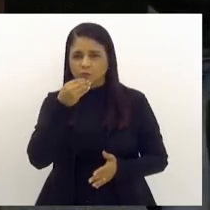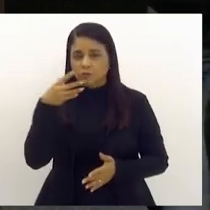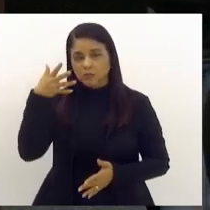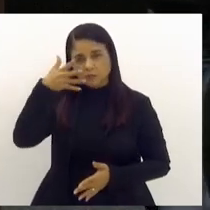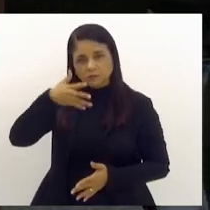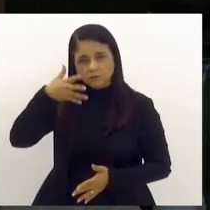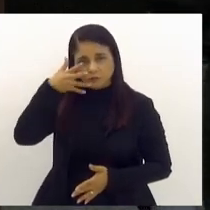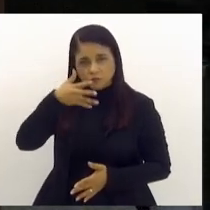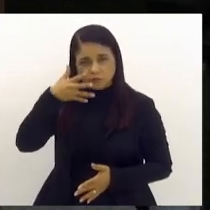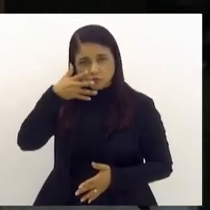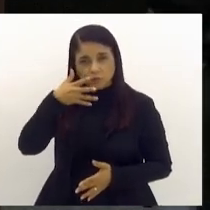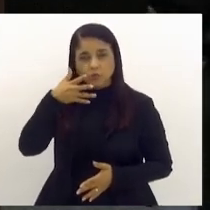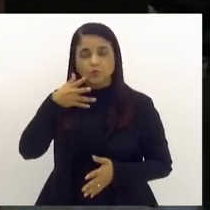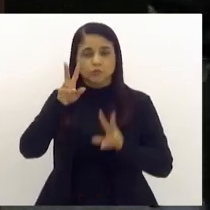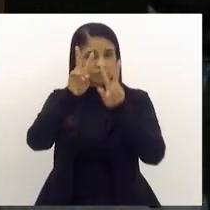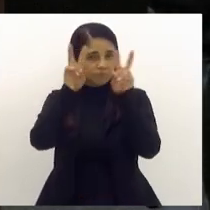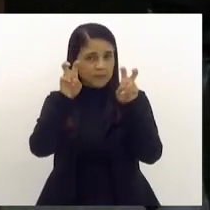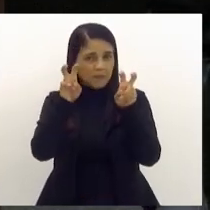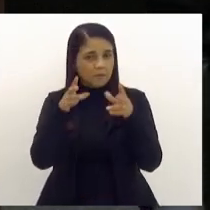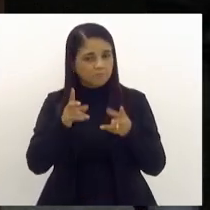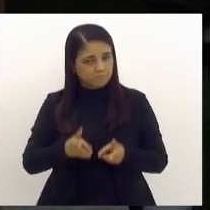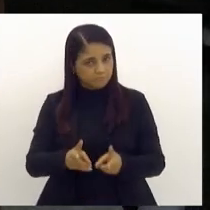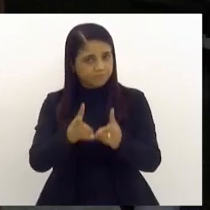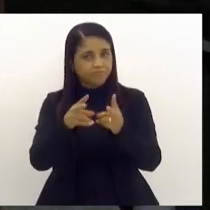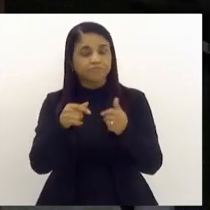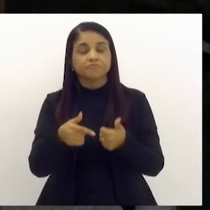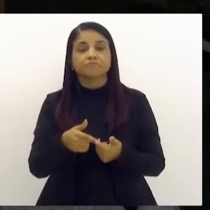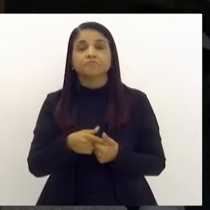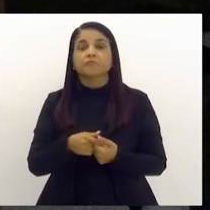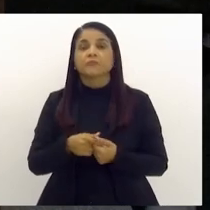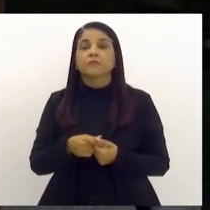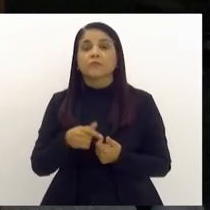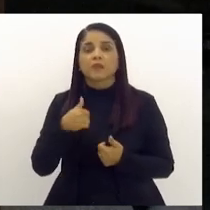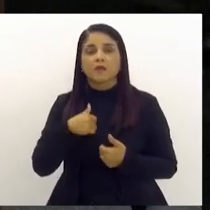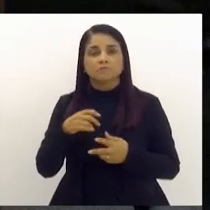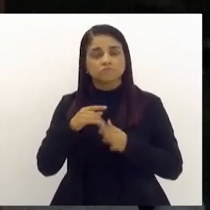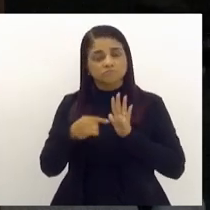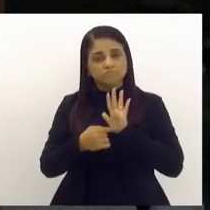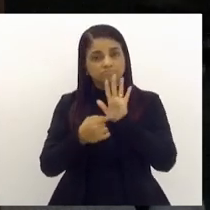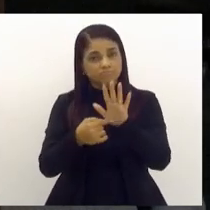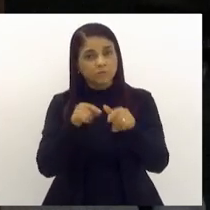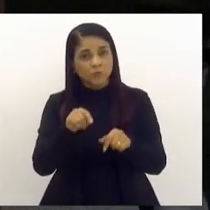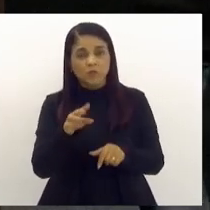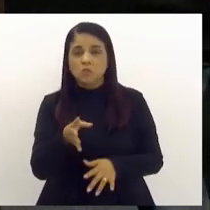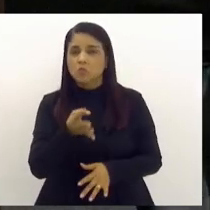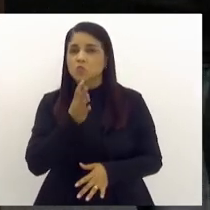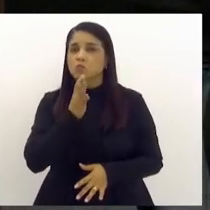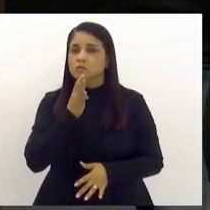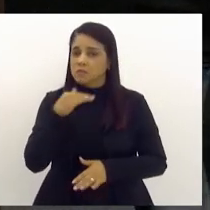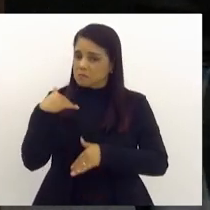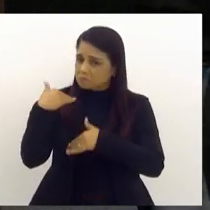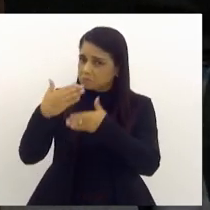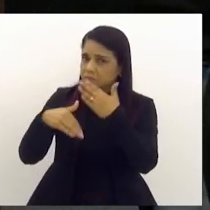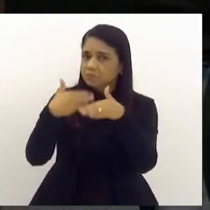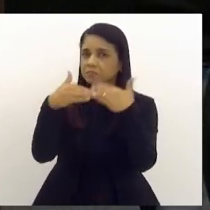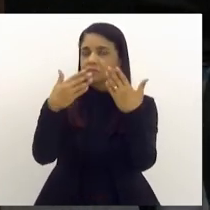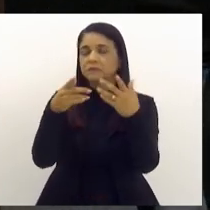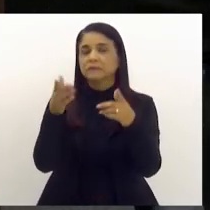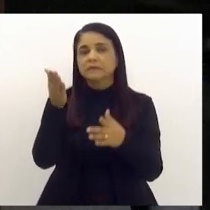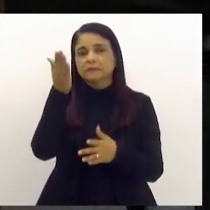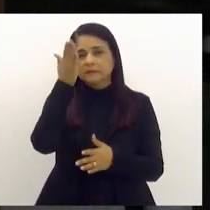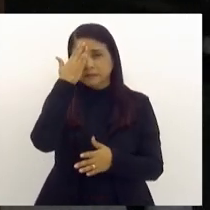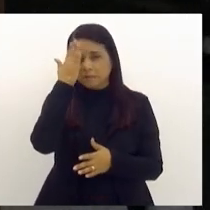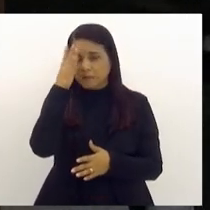aqui nesse sentido. Mas só gostaria de ressaltar que, apesar de reconhecer o avanço, e saber